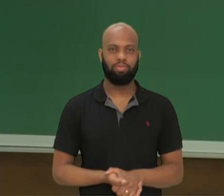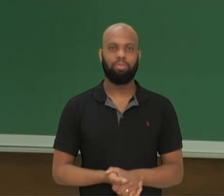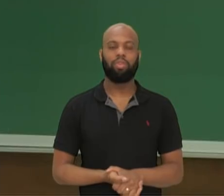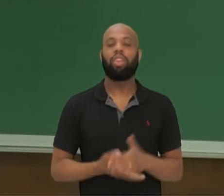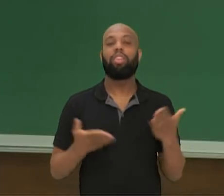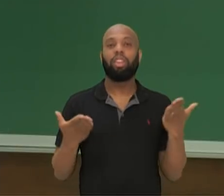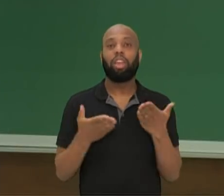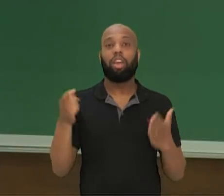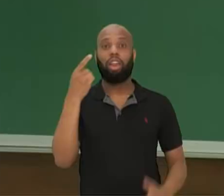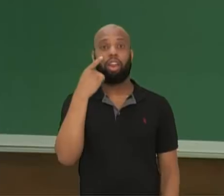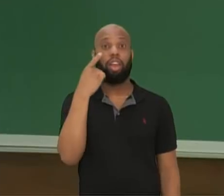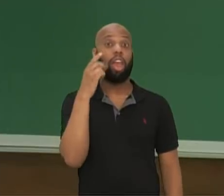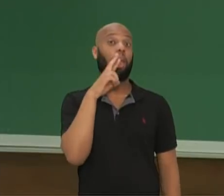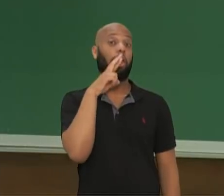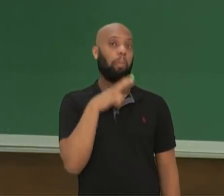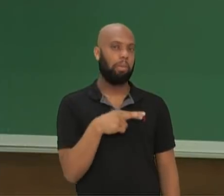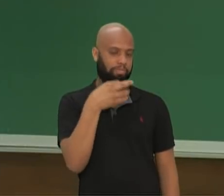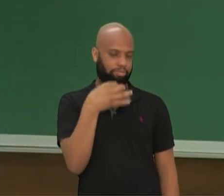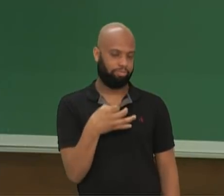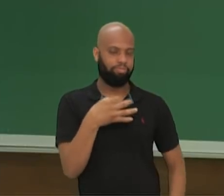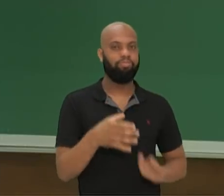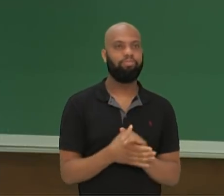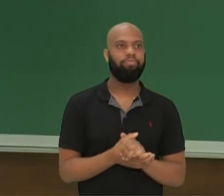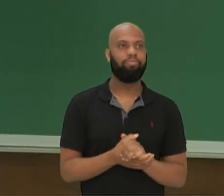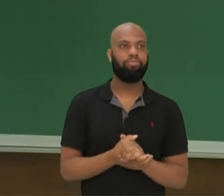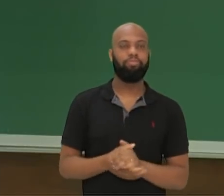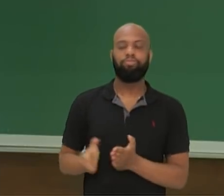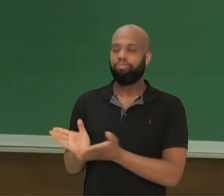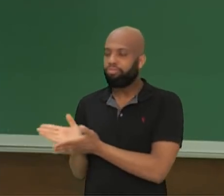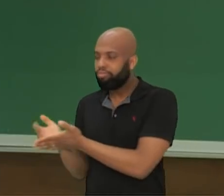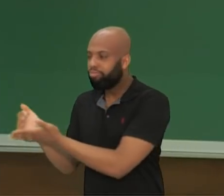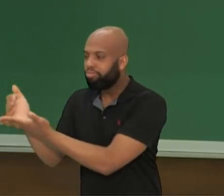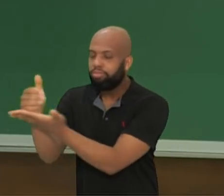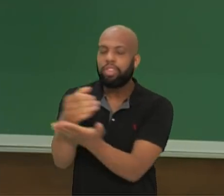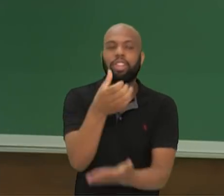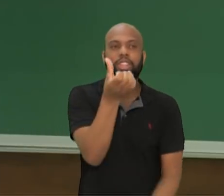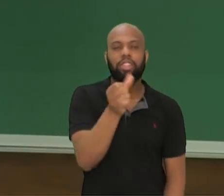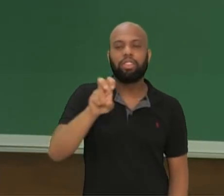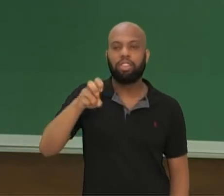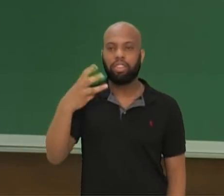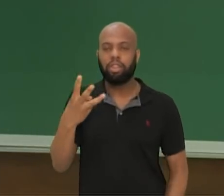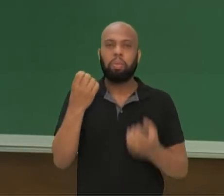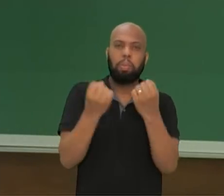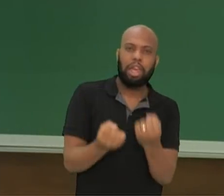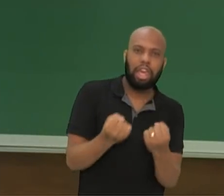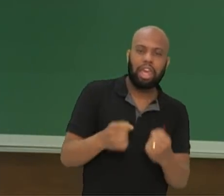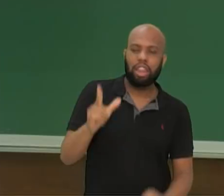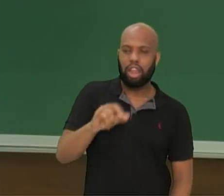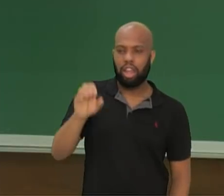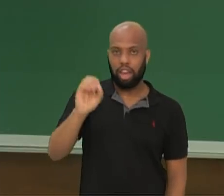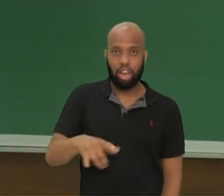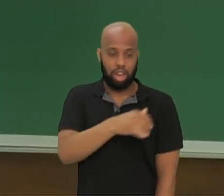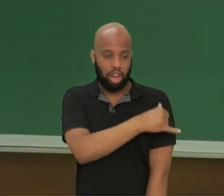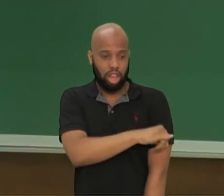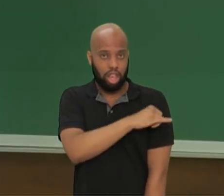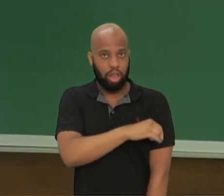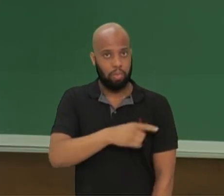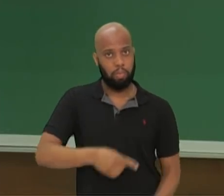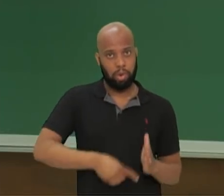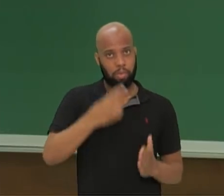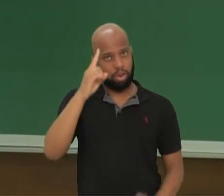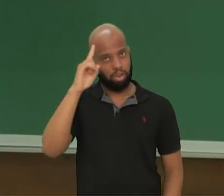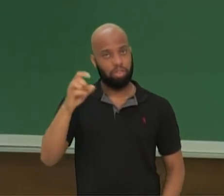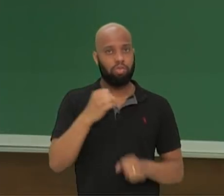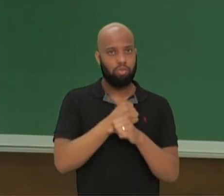Então, vamos ver a resposta. Colurbe recolhe 653 toneladas de lixo em todo o Rio no primeiro dia do ano. Aqui nós temos